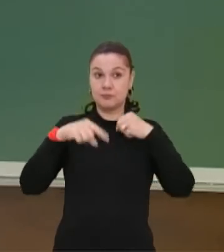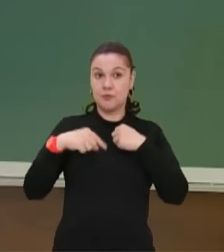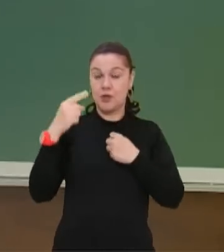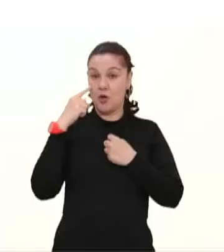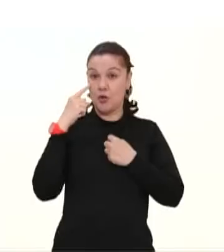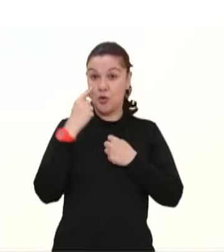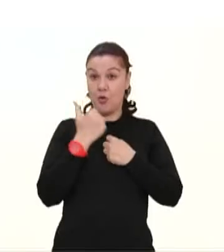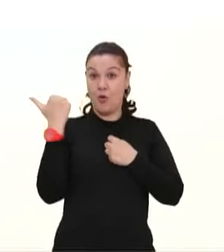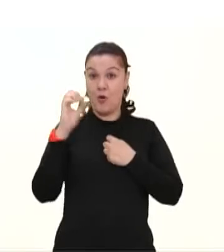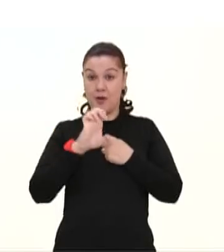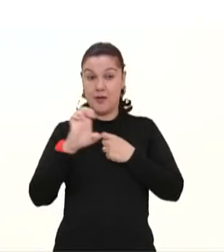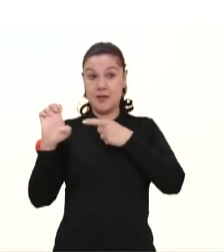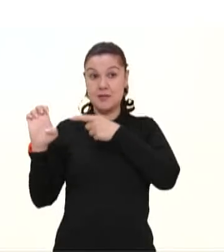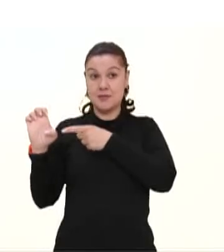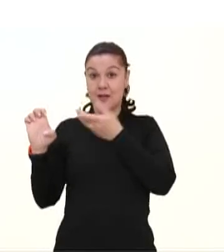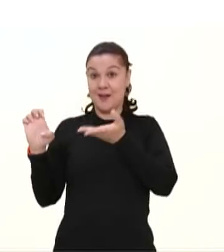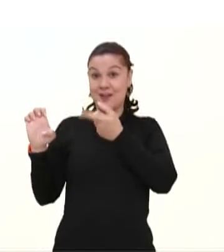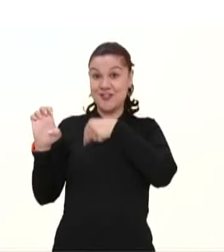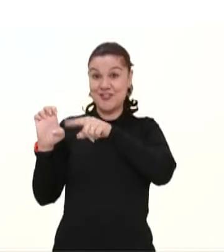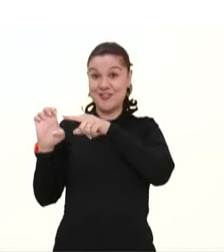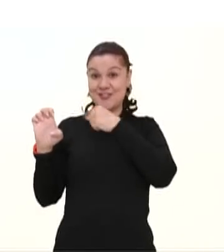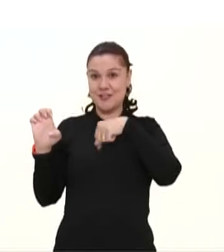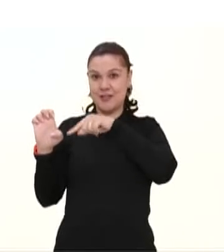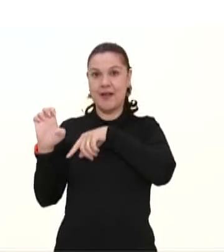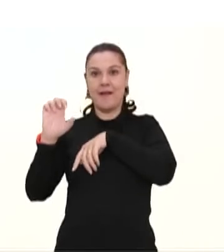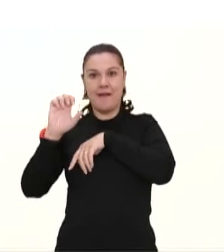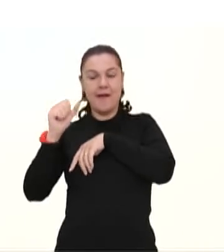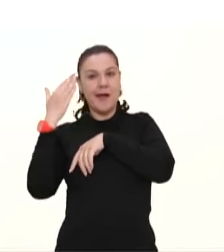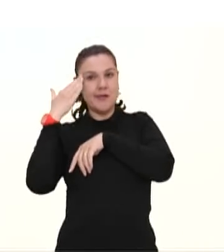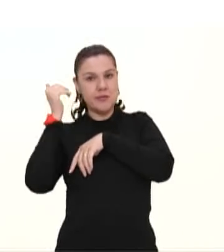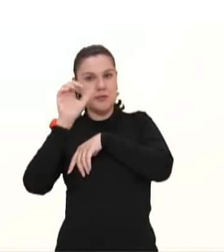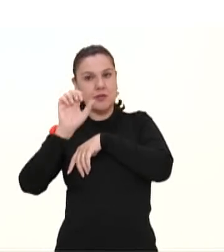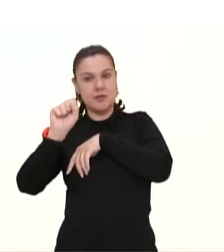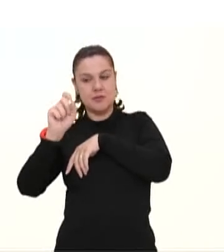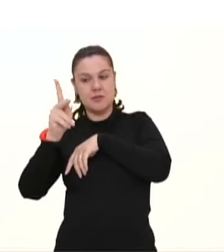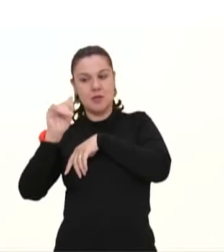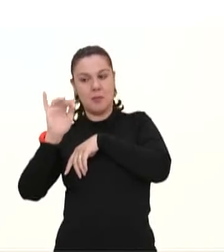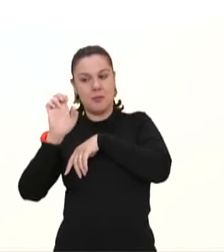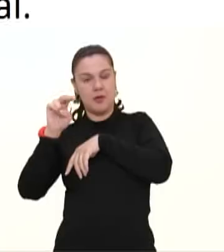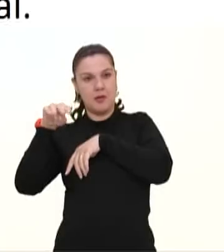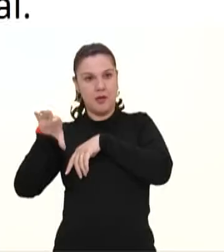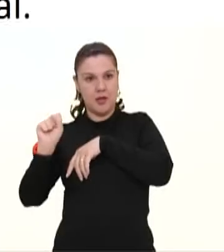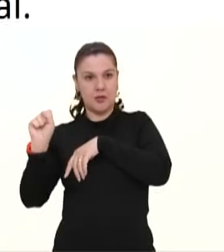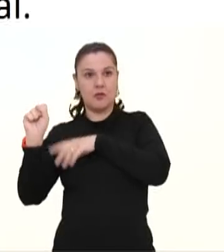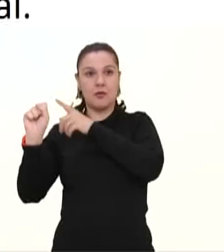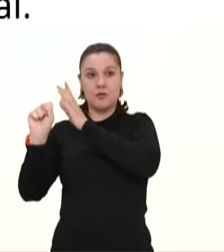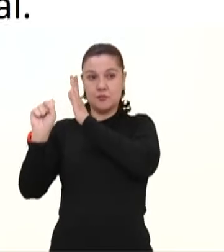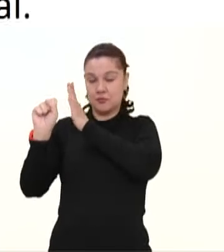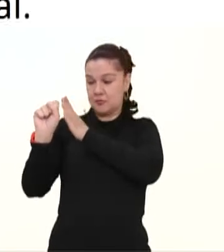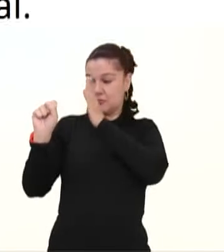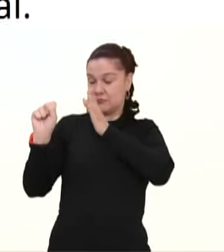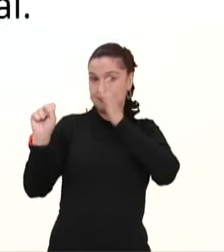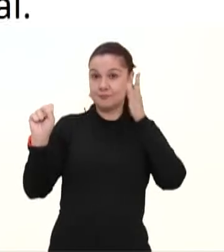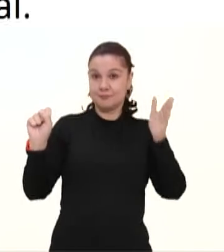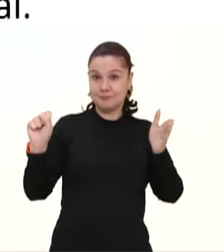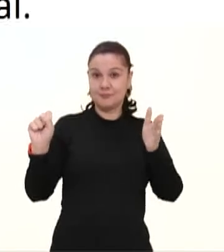da esquerda ali é a nossa geração, ó, o sapiens, Homo sapiens. Mas nós tivemos aqui os